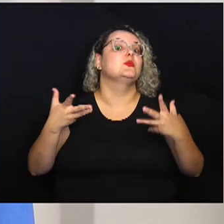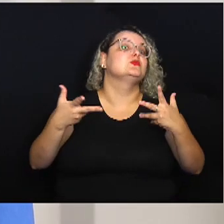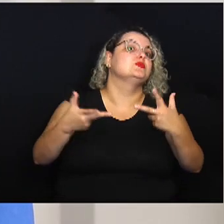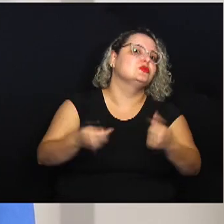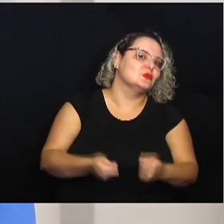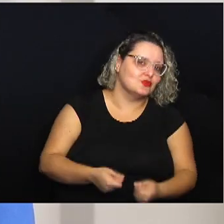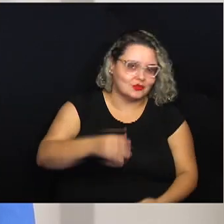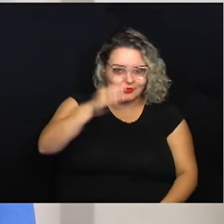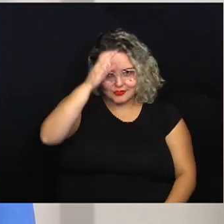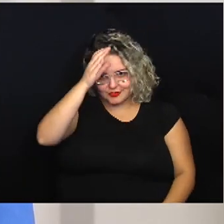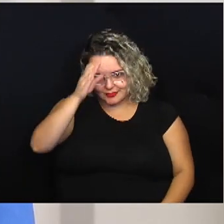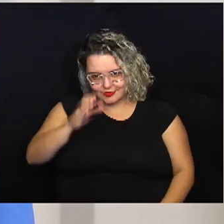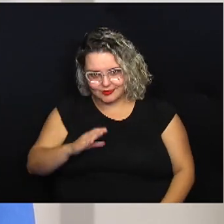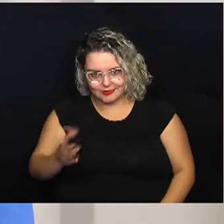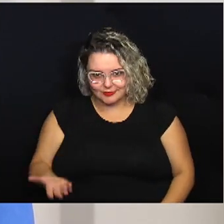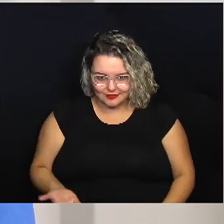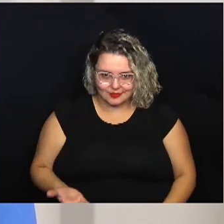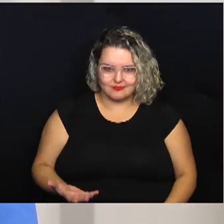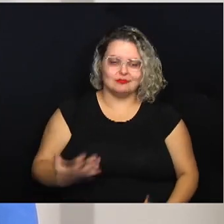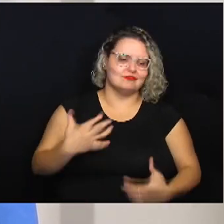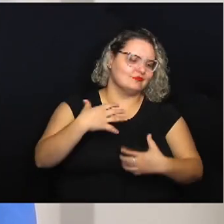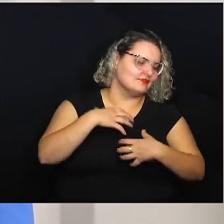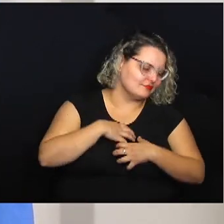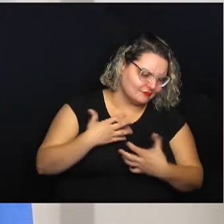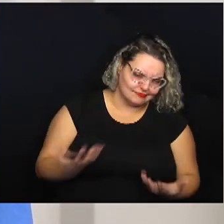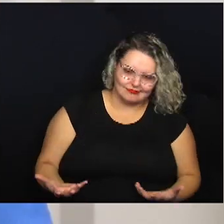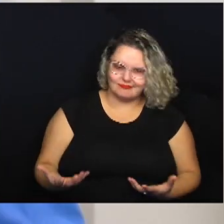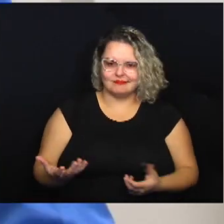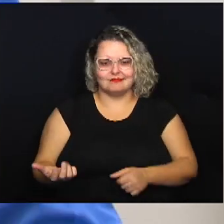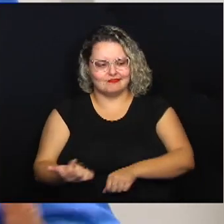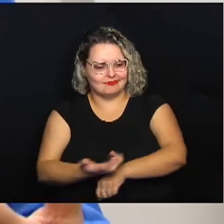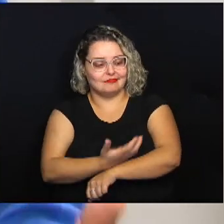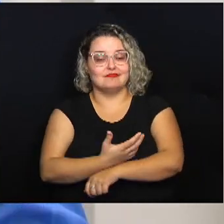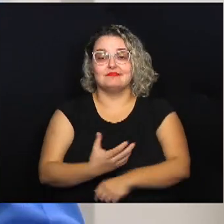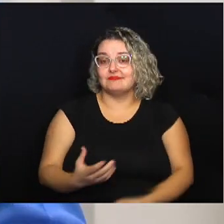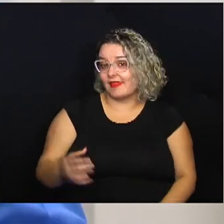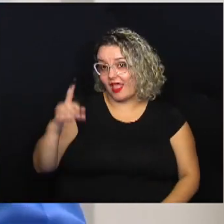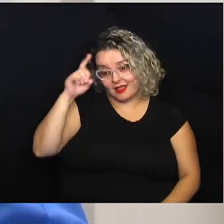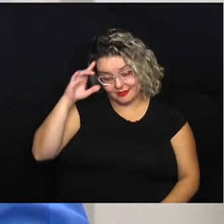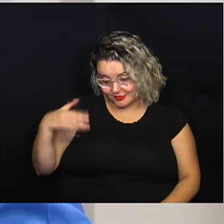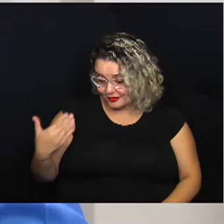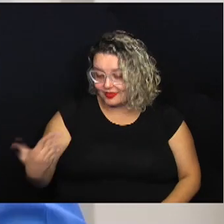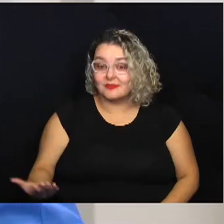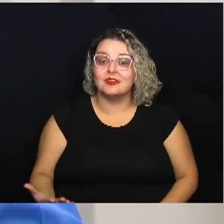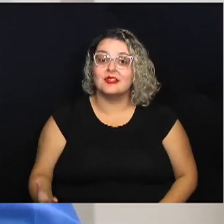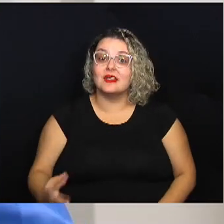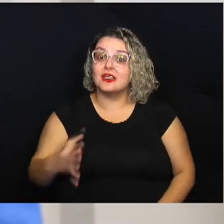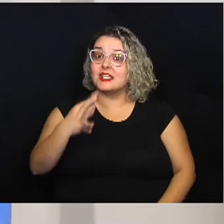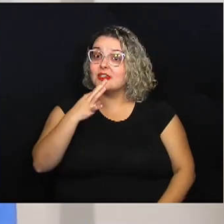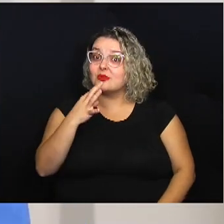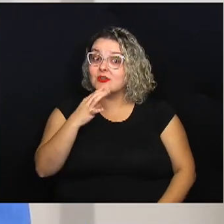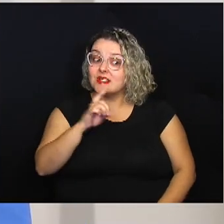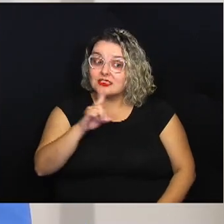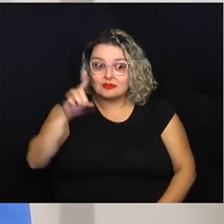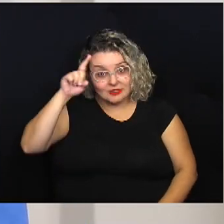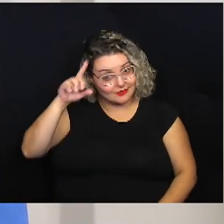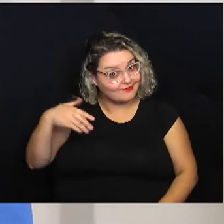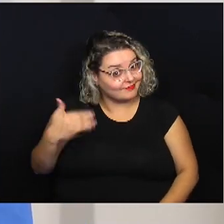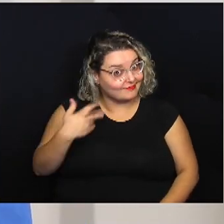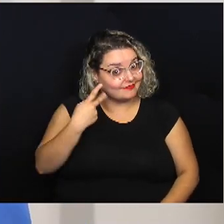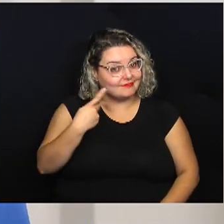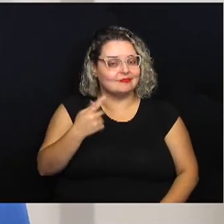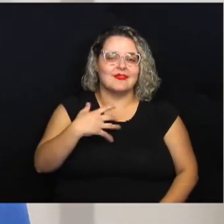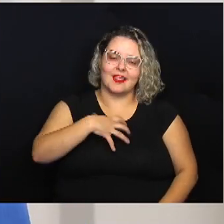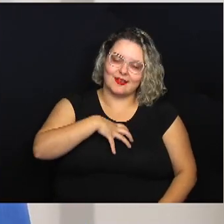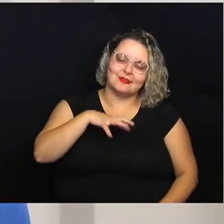cidadãos, né, tem emoções, sentimentos, tem hobbies, e conhecer às vezes o lado que não aparece no dia a dia do vereador é uma forma